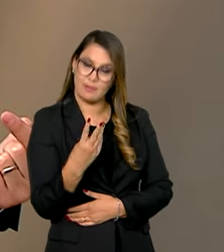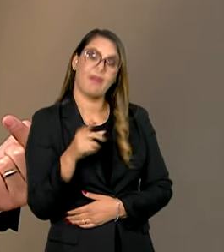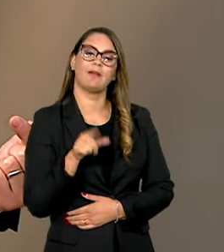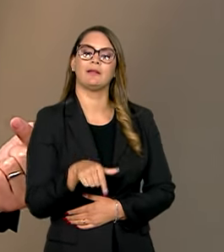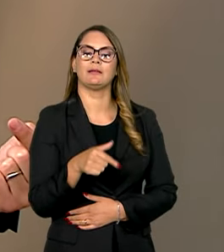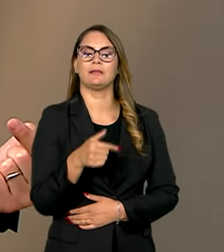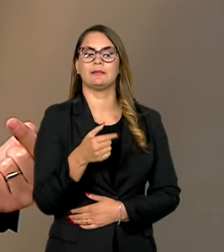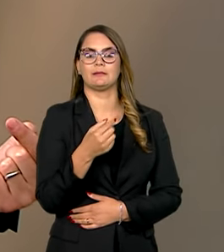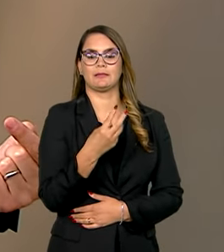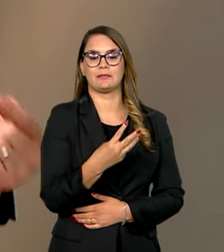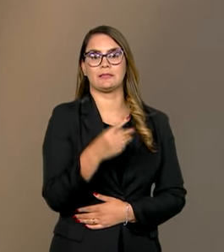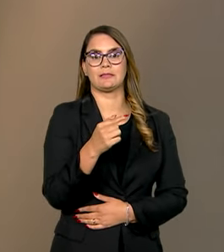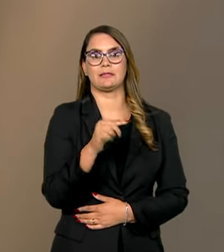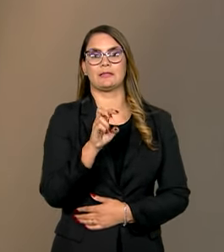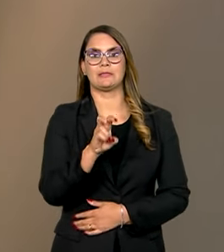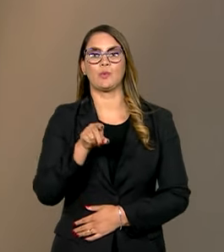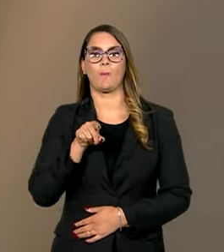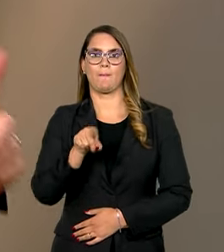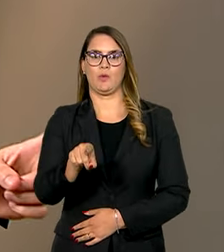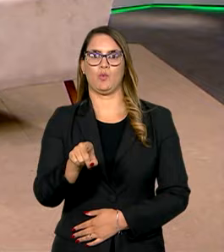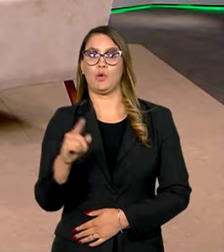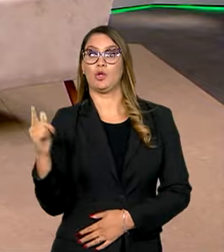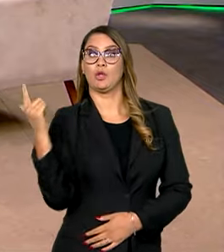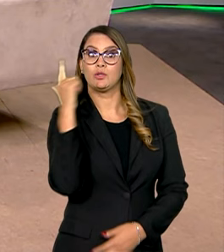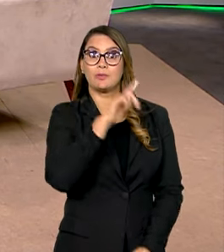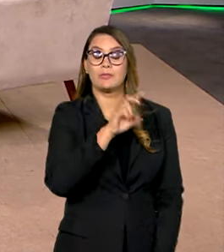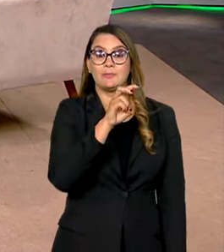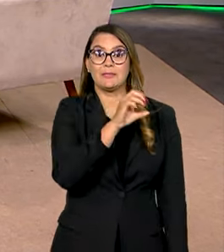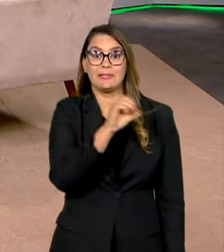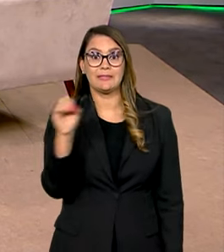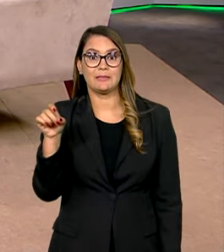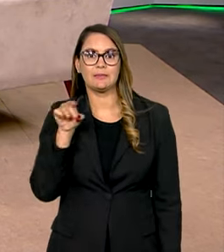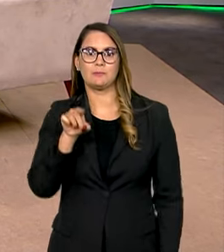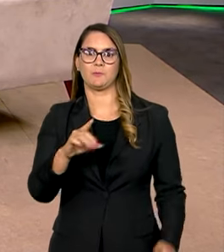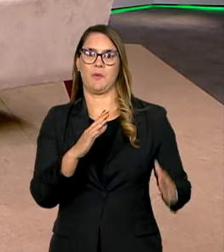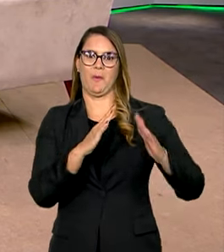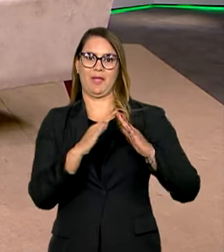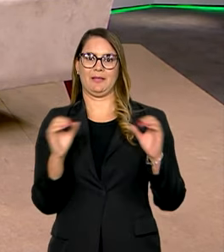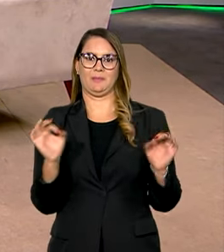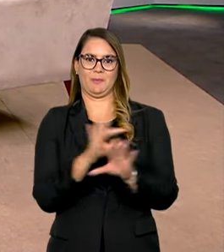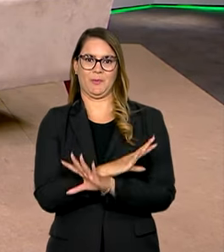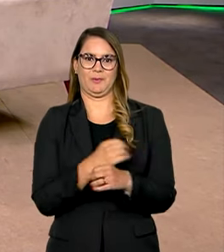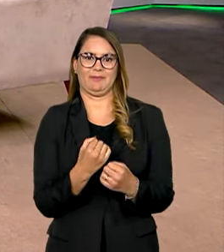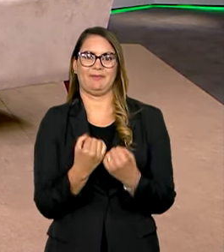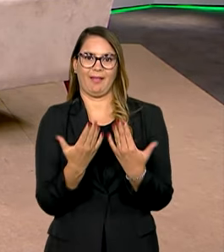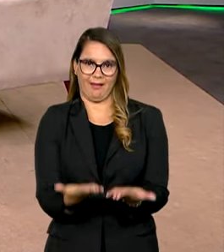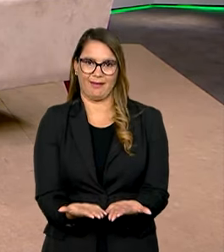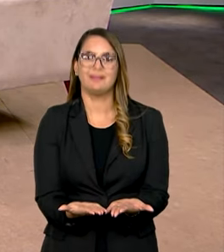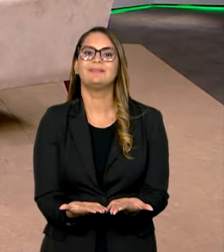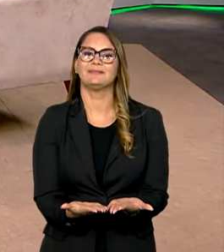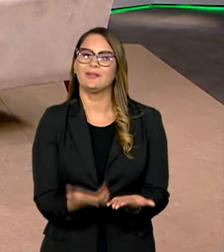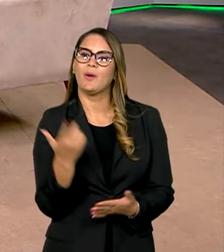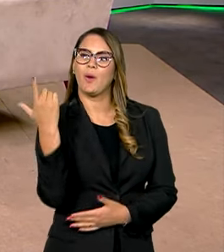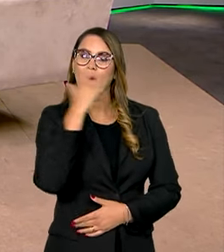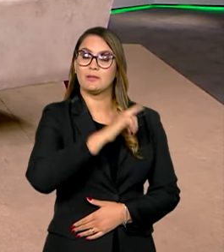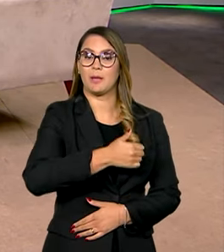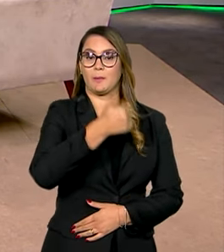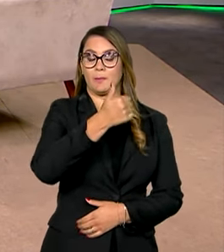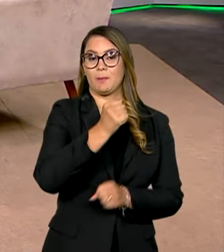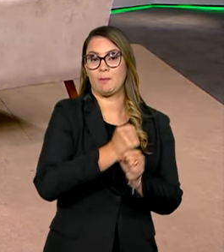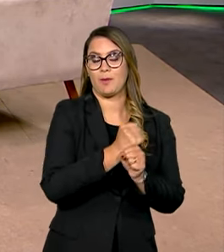375 mil. Nós chegamos em cerca de 500 mil unidades habitacionais. Então, com isso, a gente consegue, já no primeiro